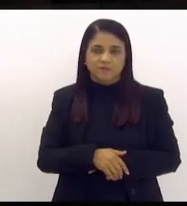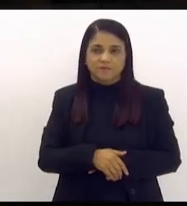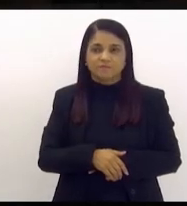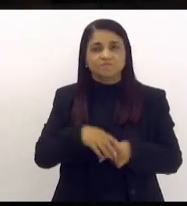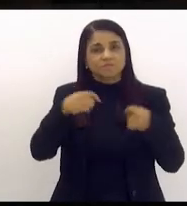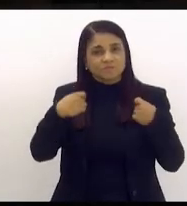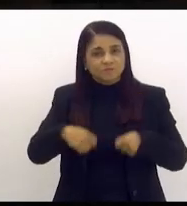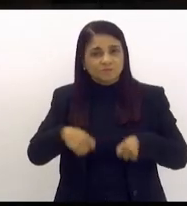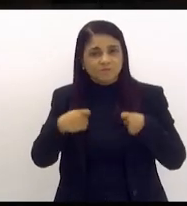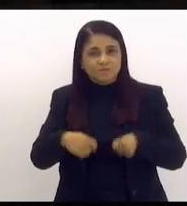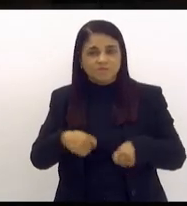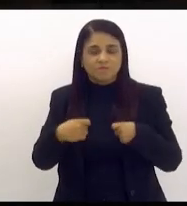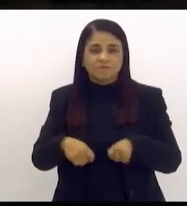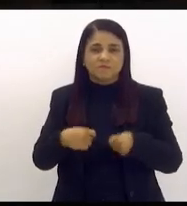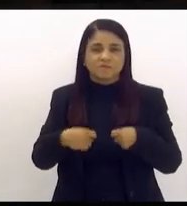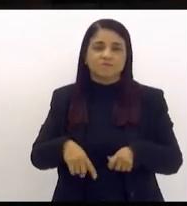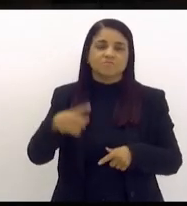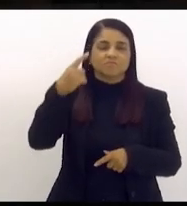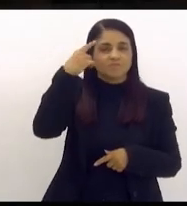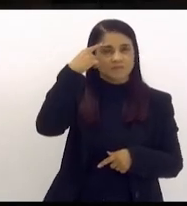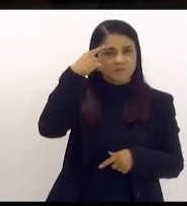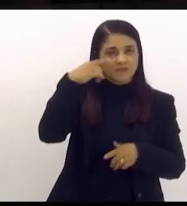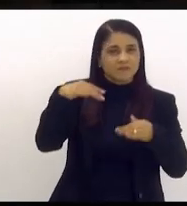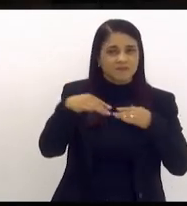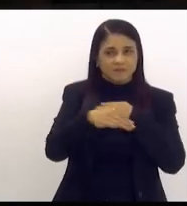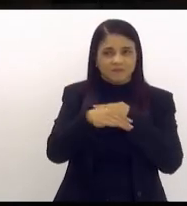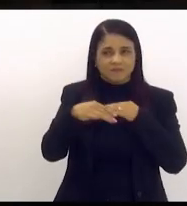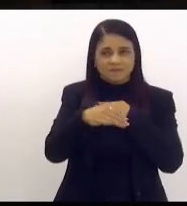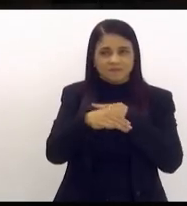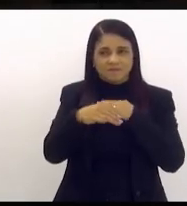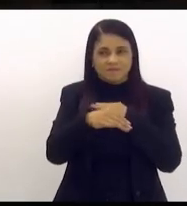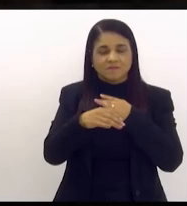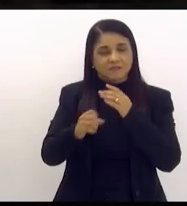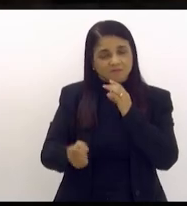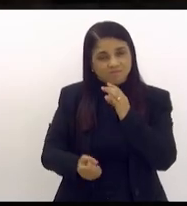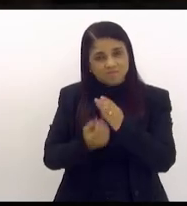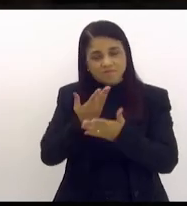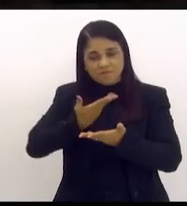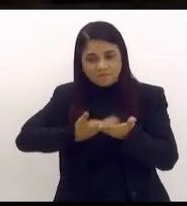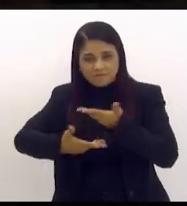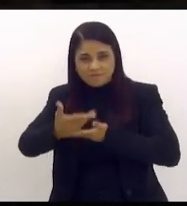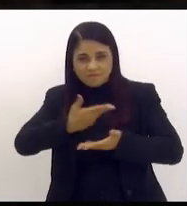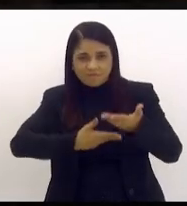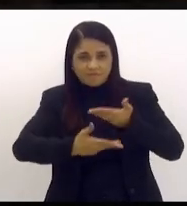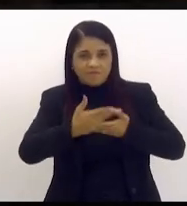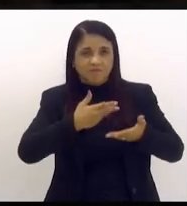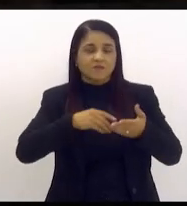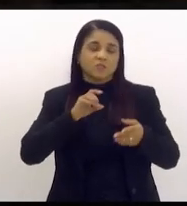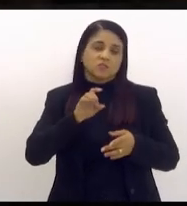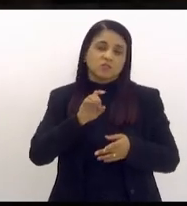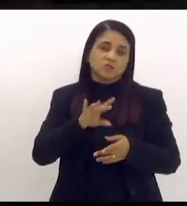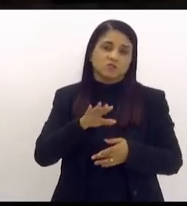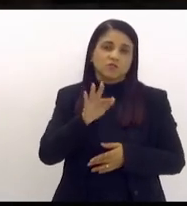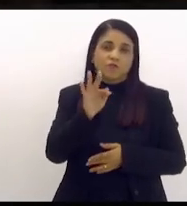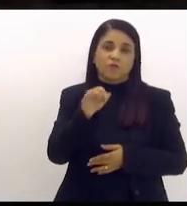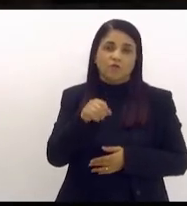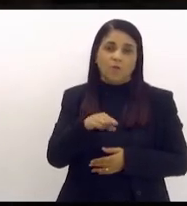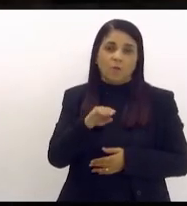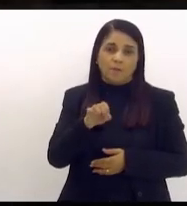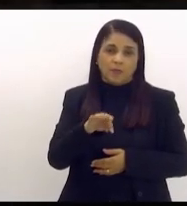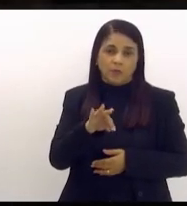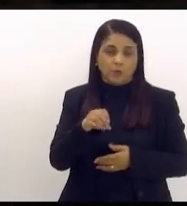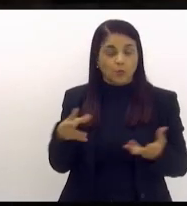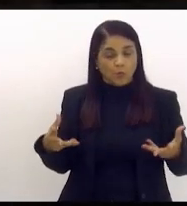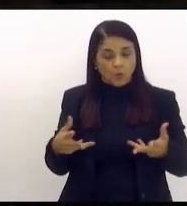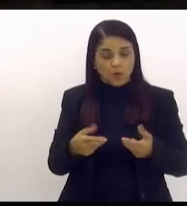a necessidade da gente repensar as cidades de criar essa articulação não só de fomento né de de